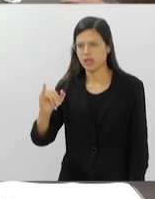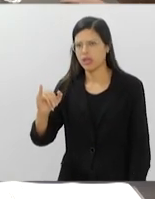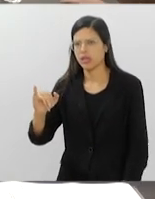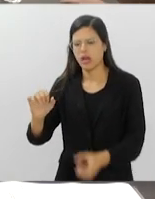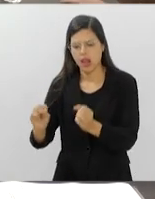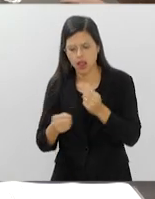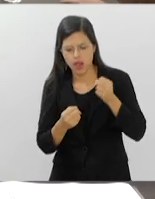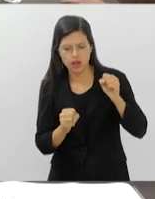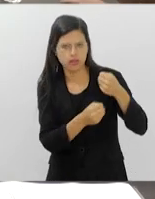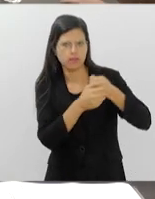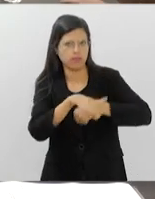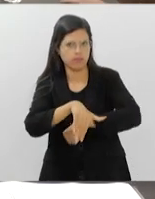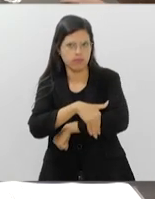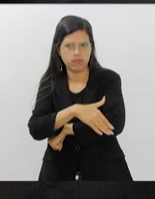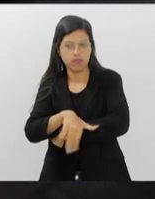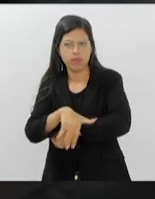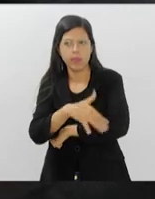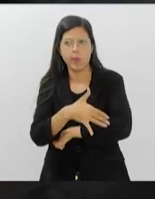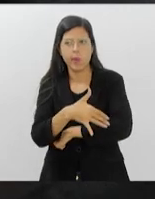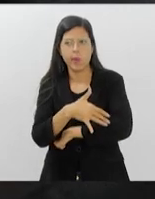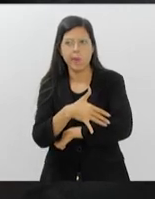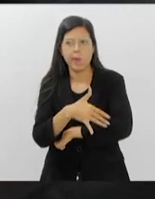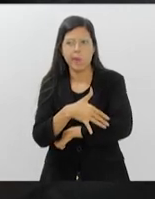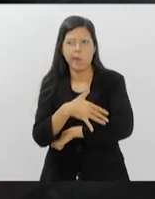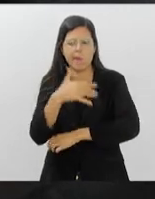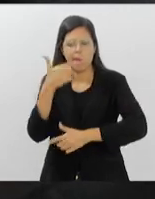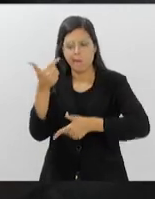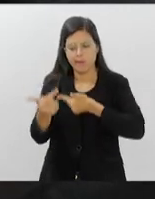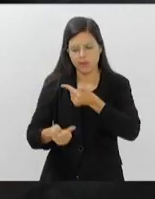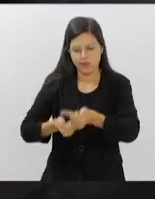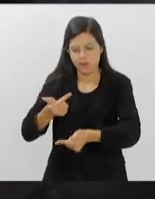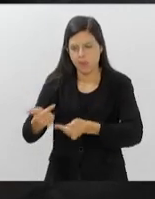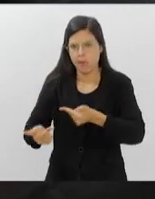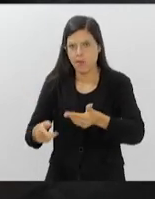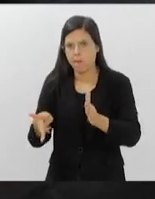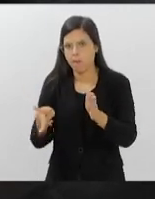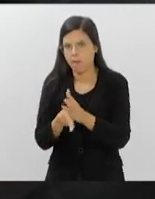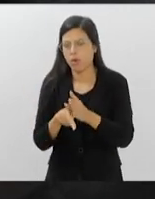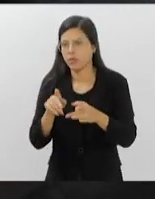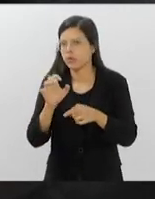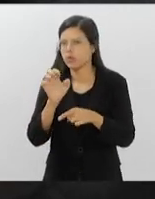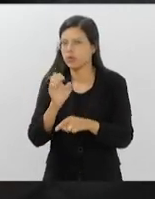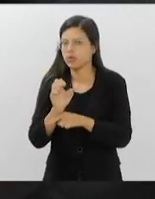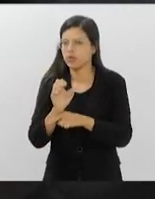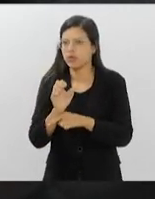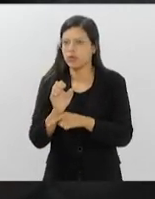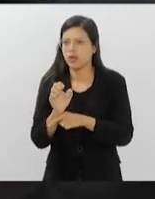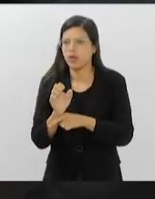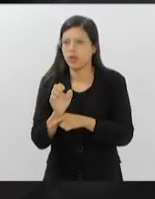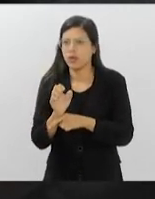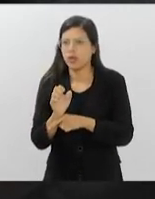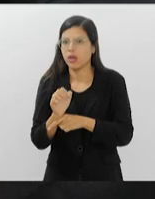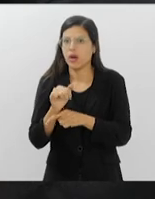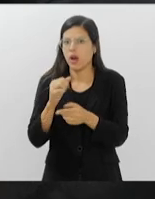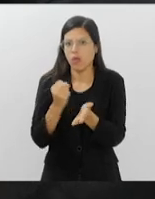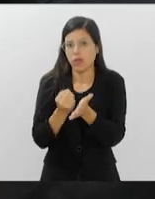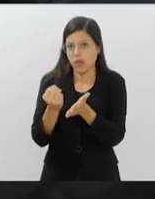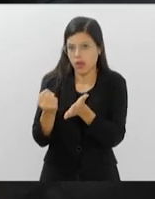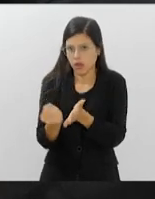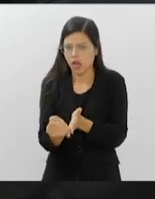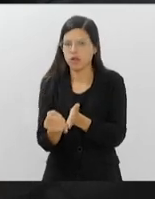que pertencem com a força de trabalho do Estado, eles são